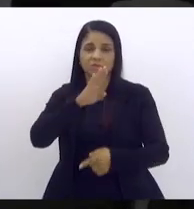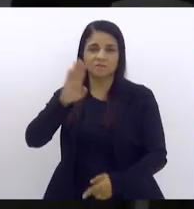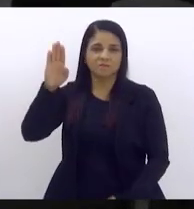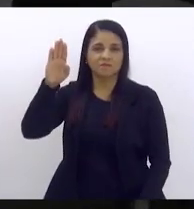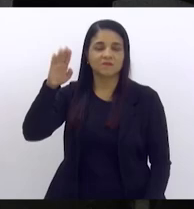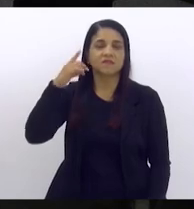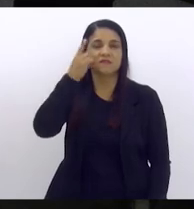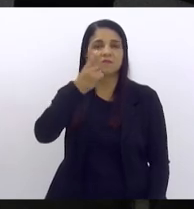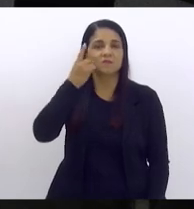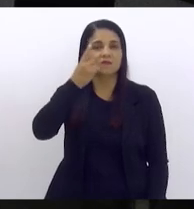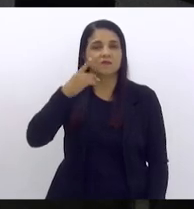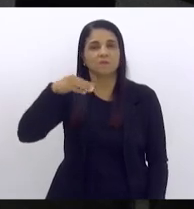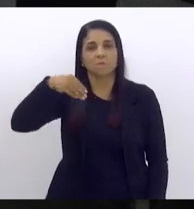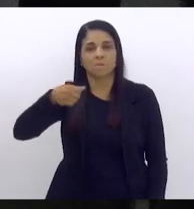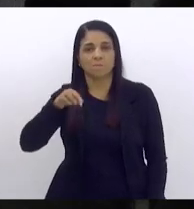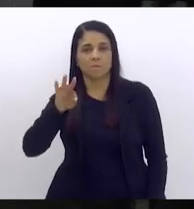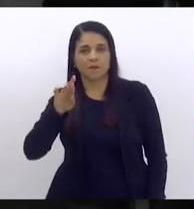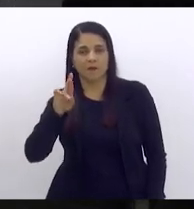Rocha.